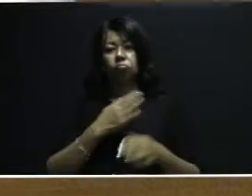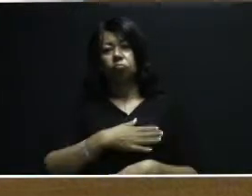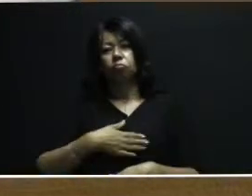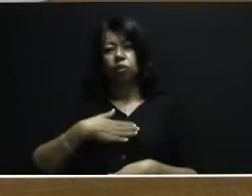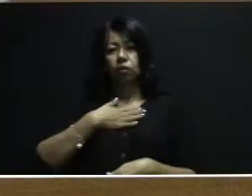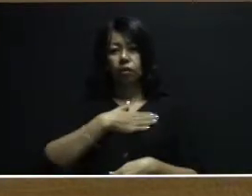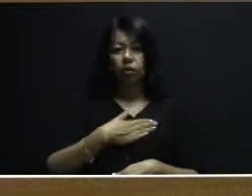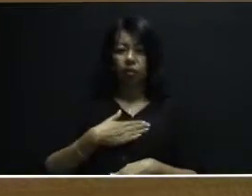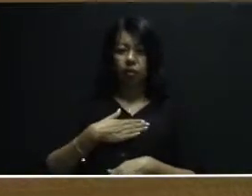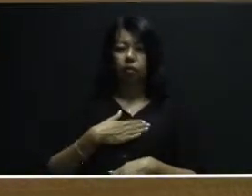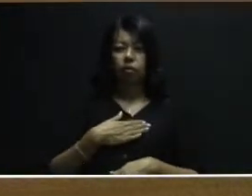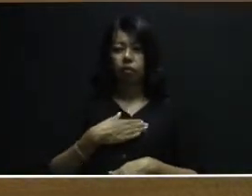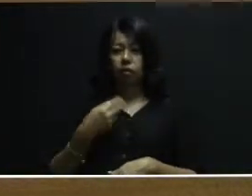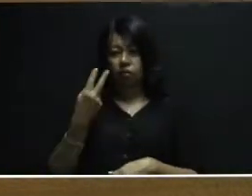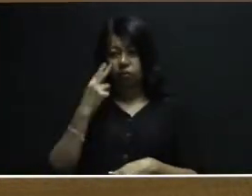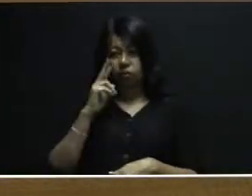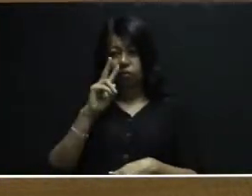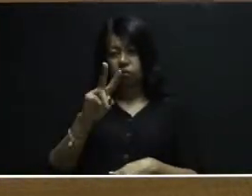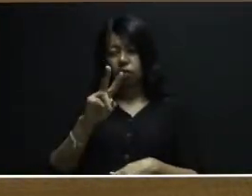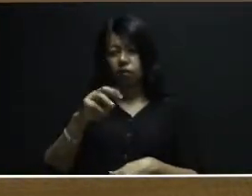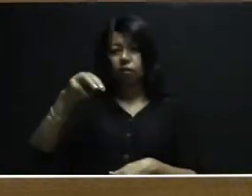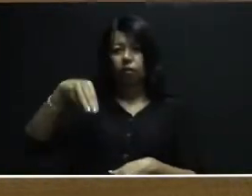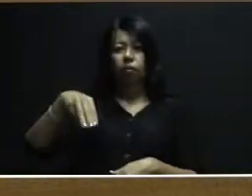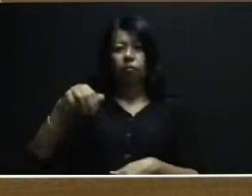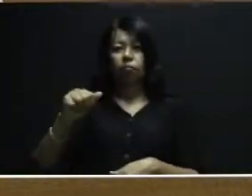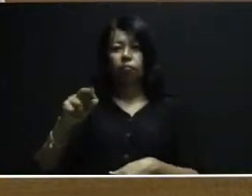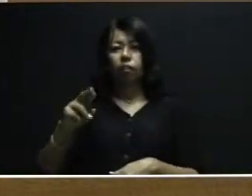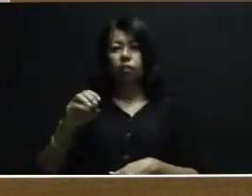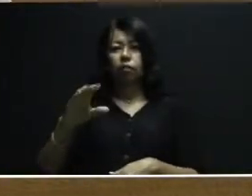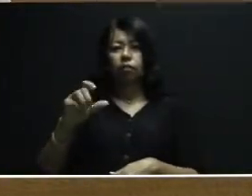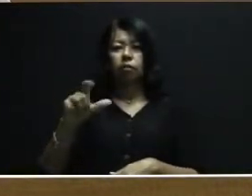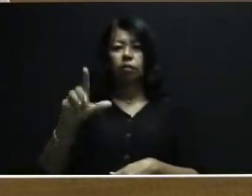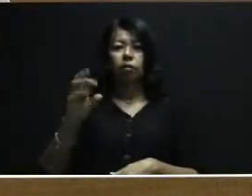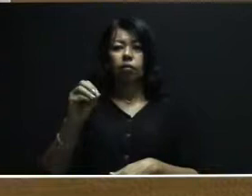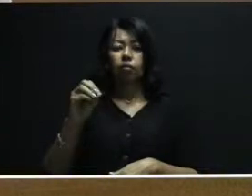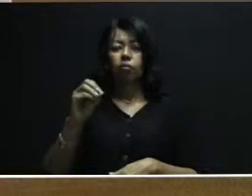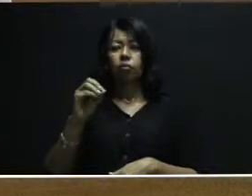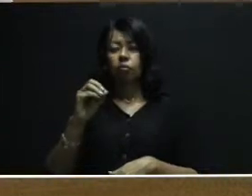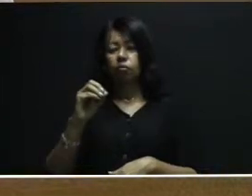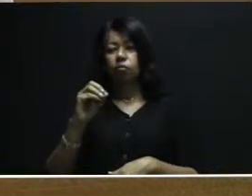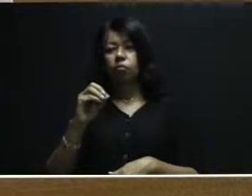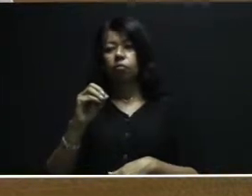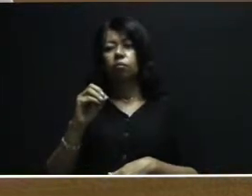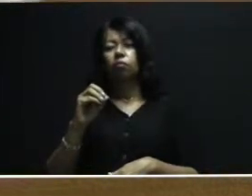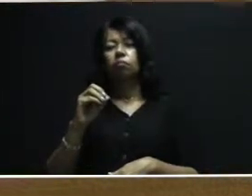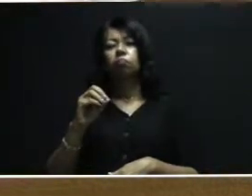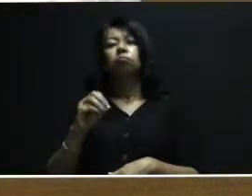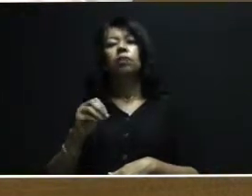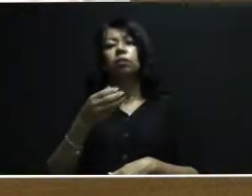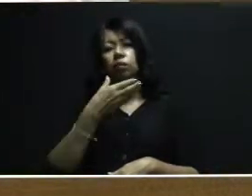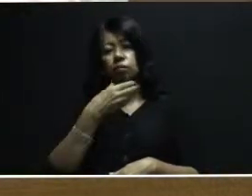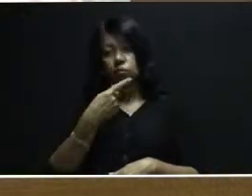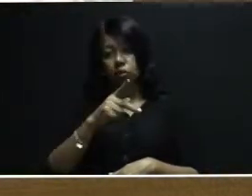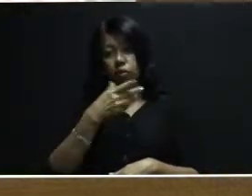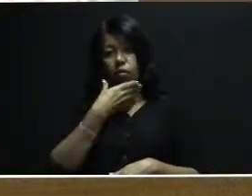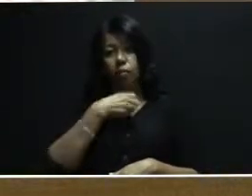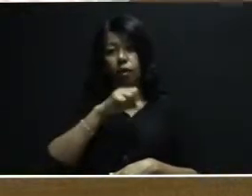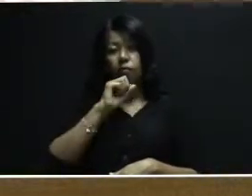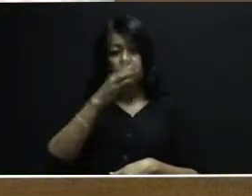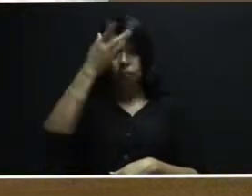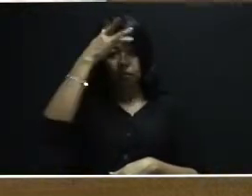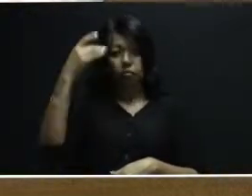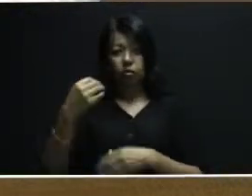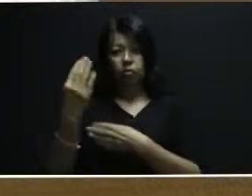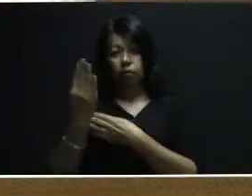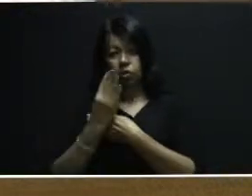ver o professor Marcelo Cascardi, cujo pai dele foi uma das pessoas que me